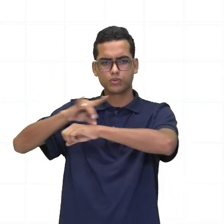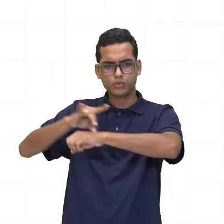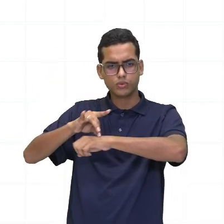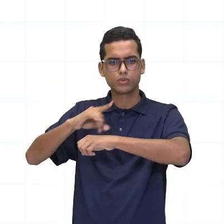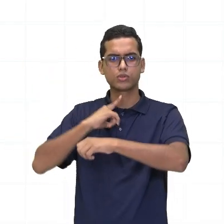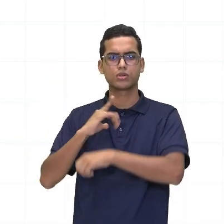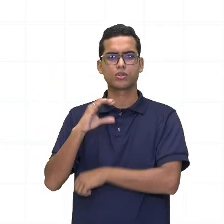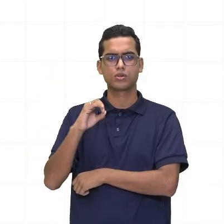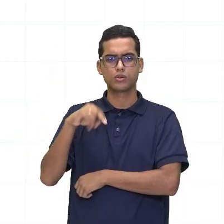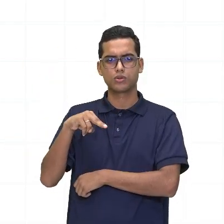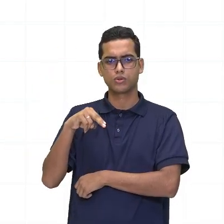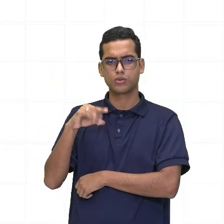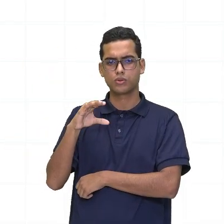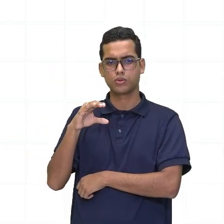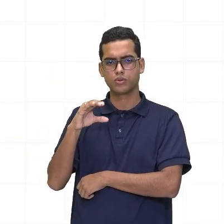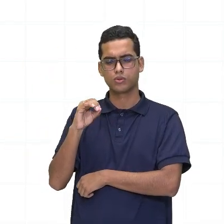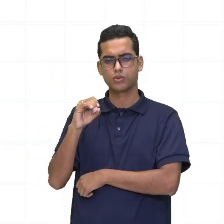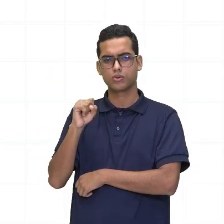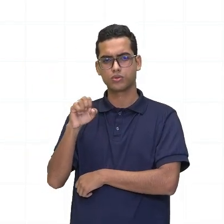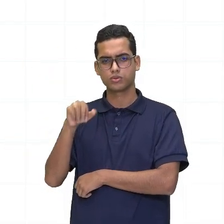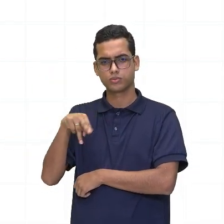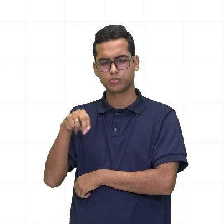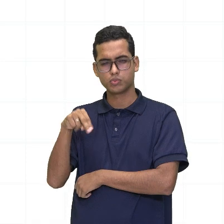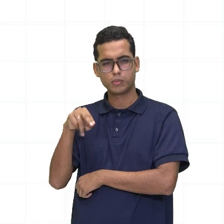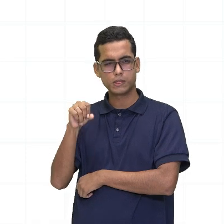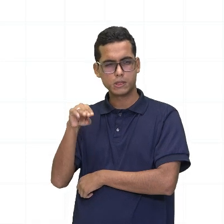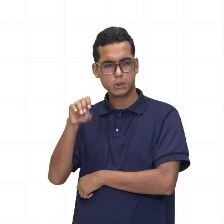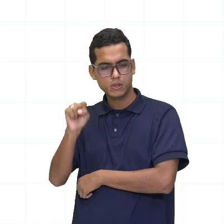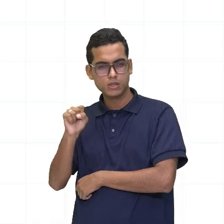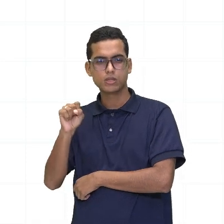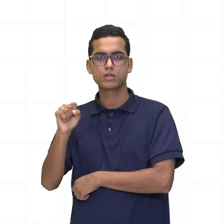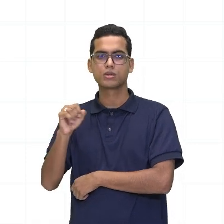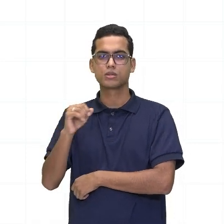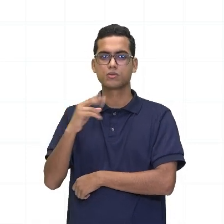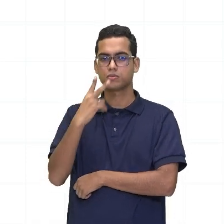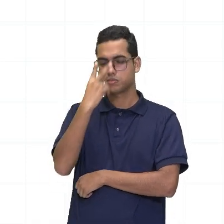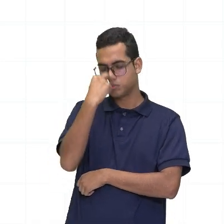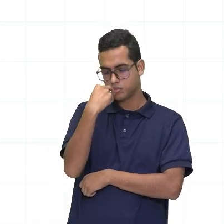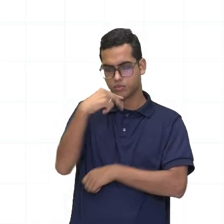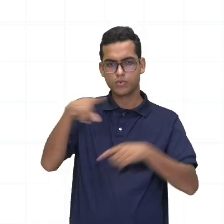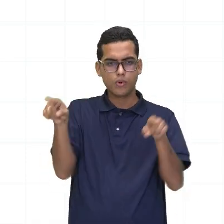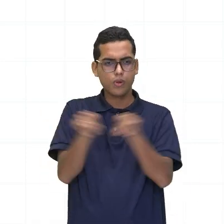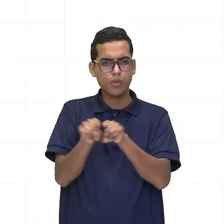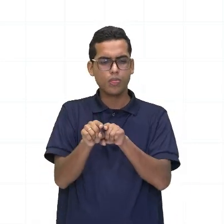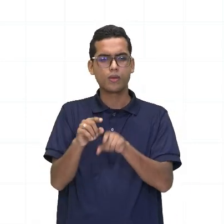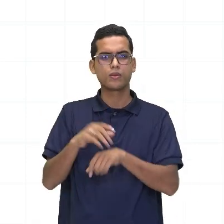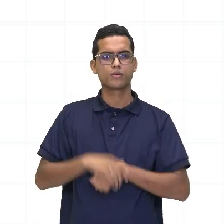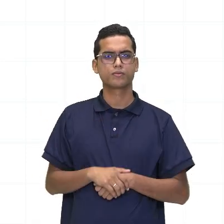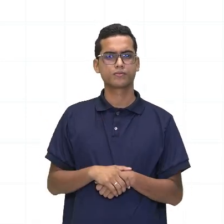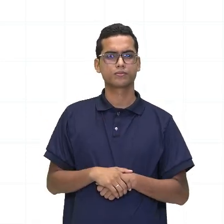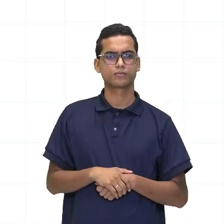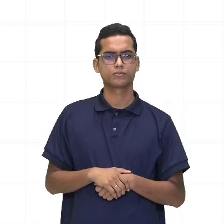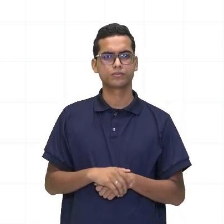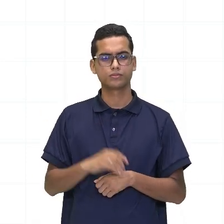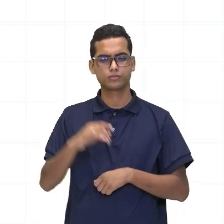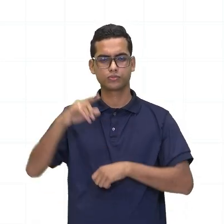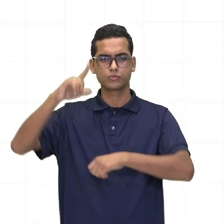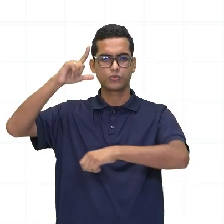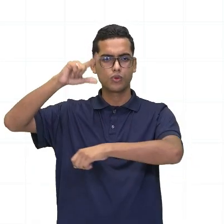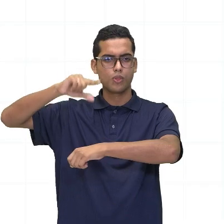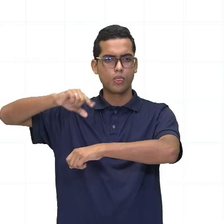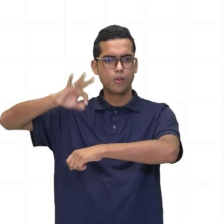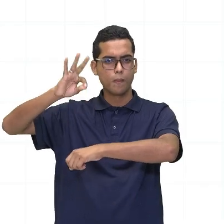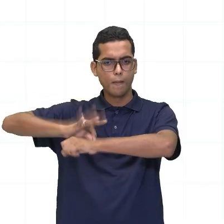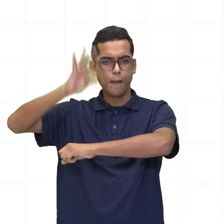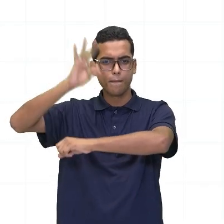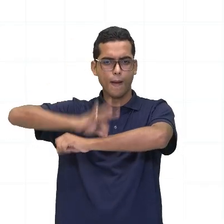ainda pulgas, que podem causar aí a peste, transmitida por pulgas de ratos para os seres humanos.